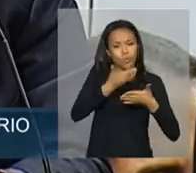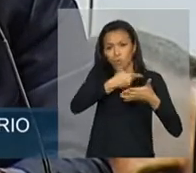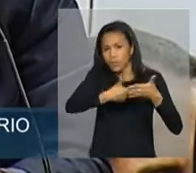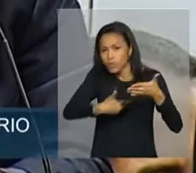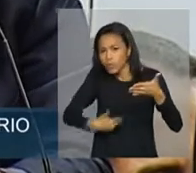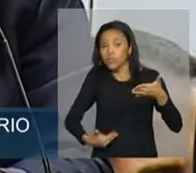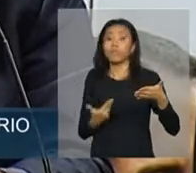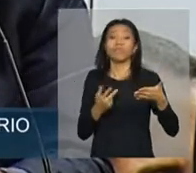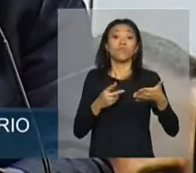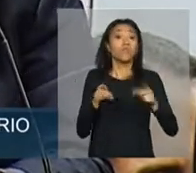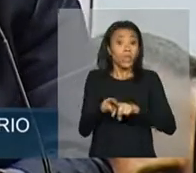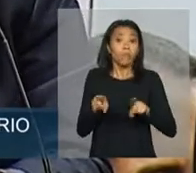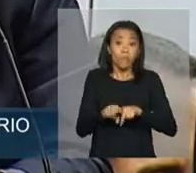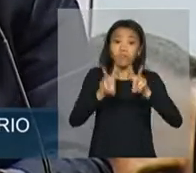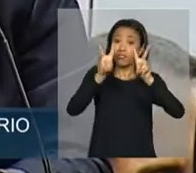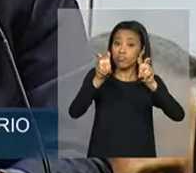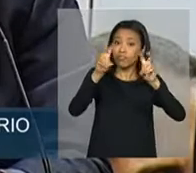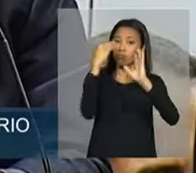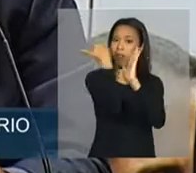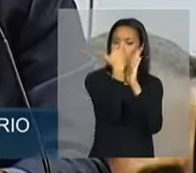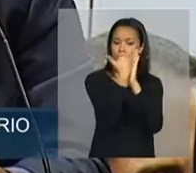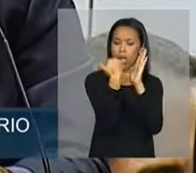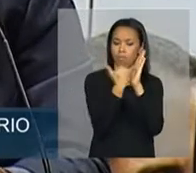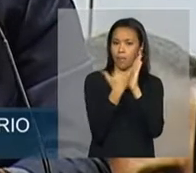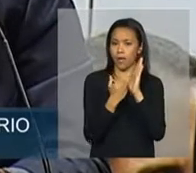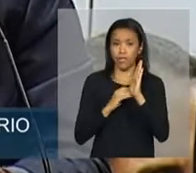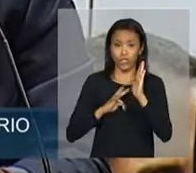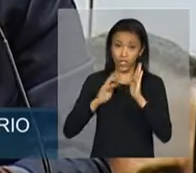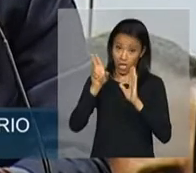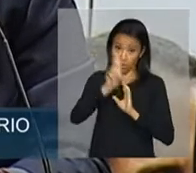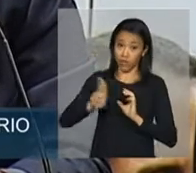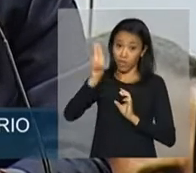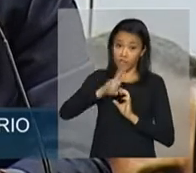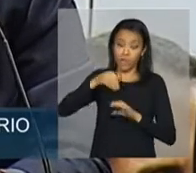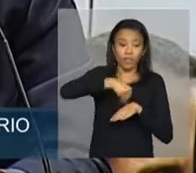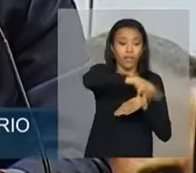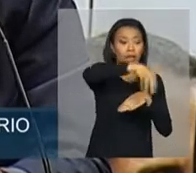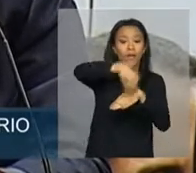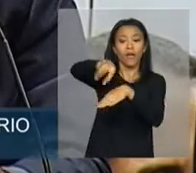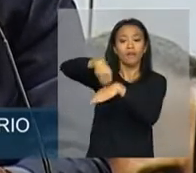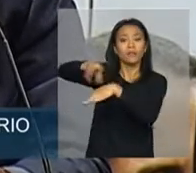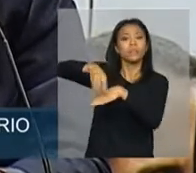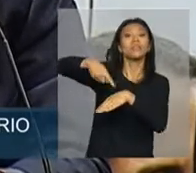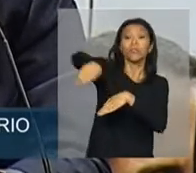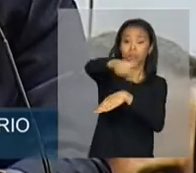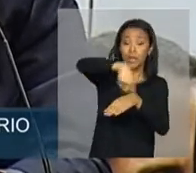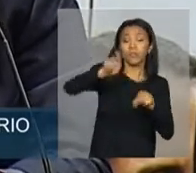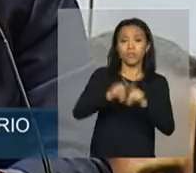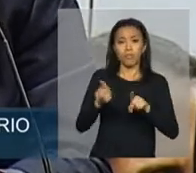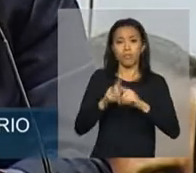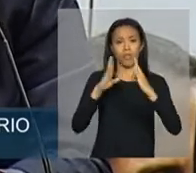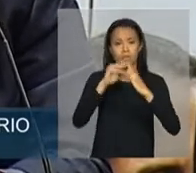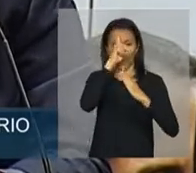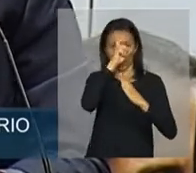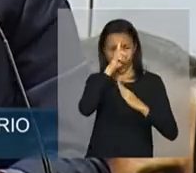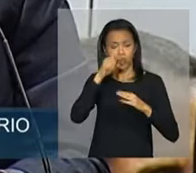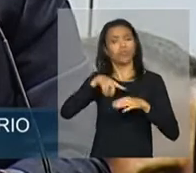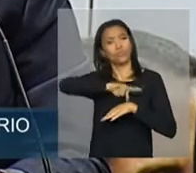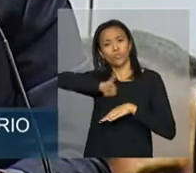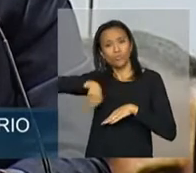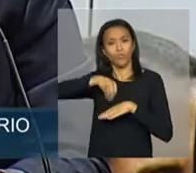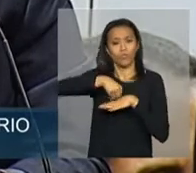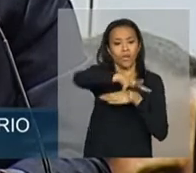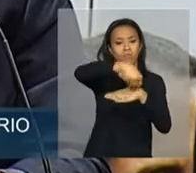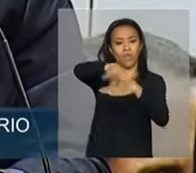que serão realizadas e de conteúdos que serão repassados Pelas universidades e pelos escola de saúde pública pelas instituições que farão a